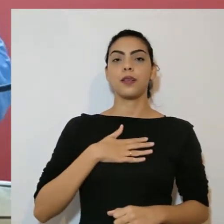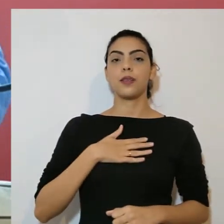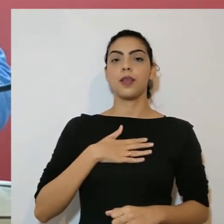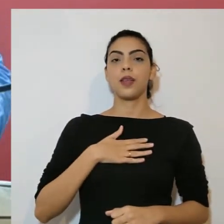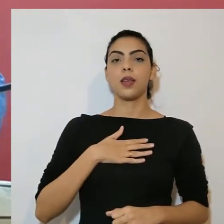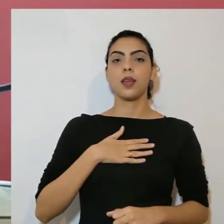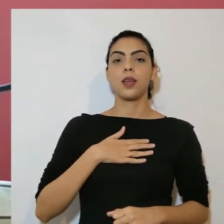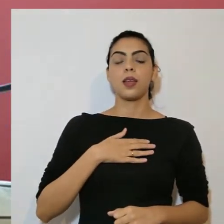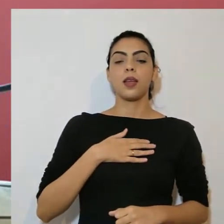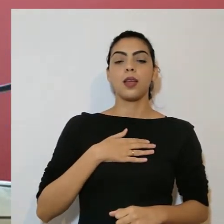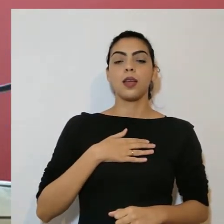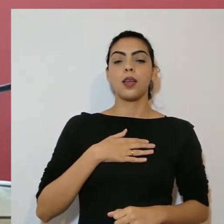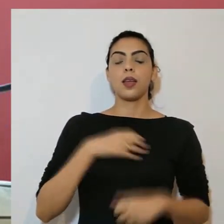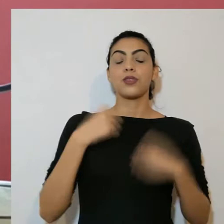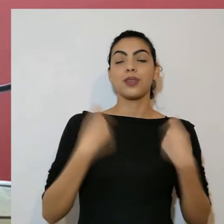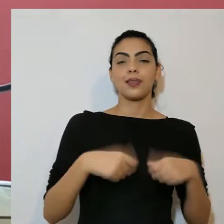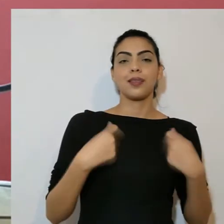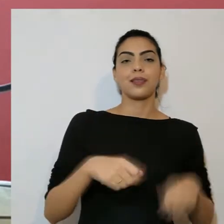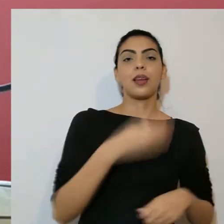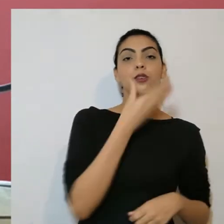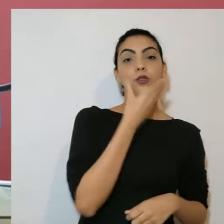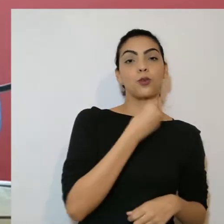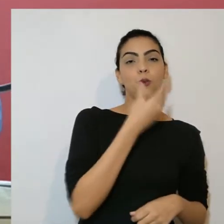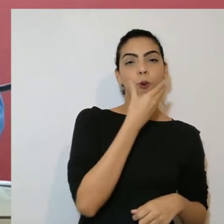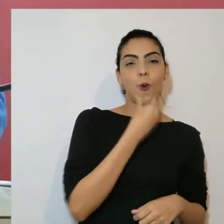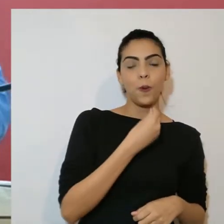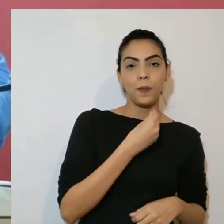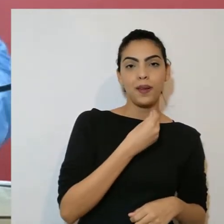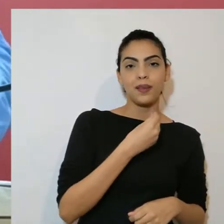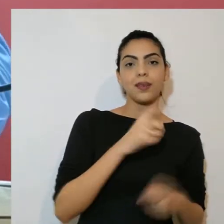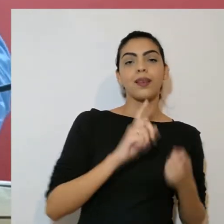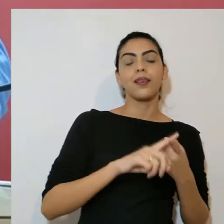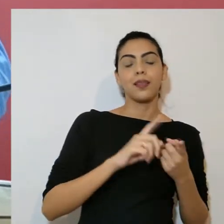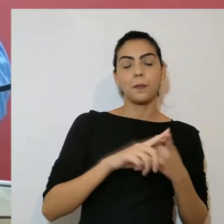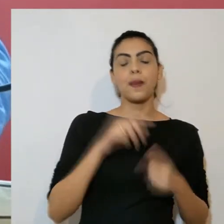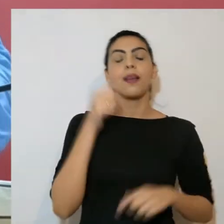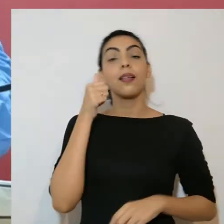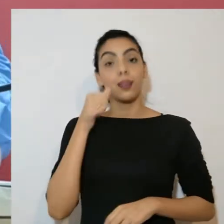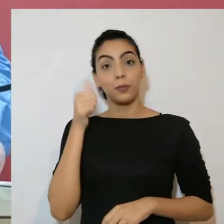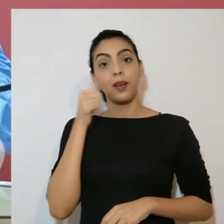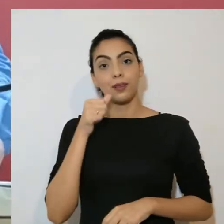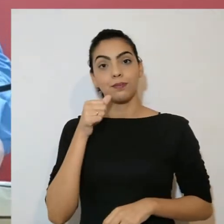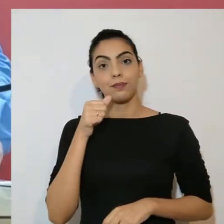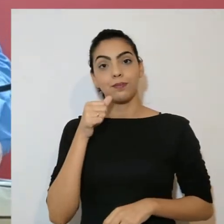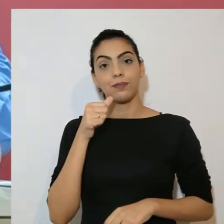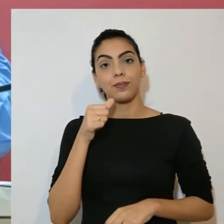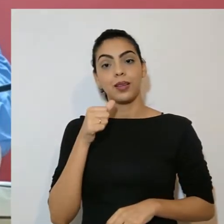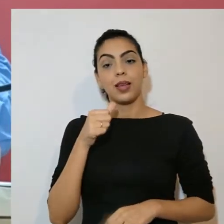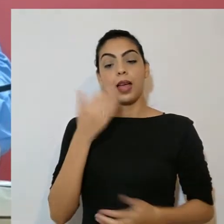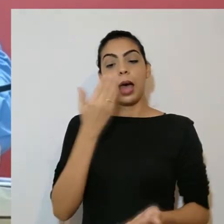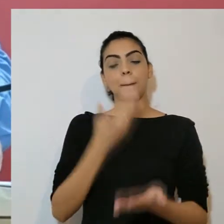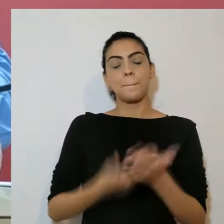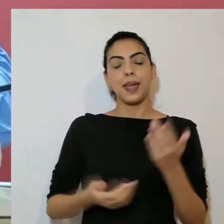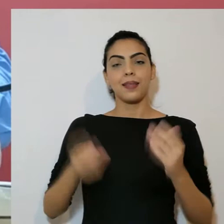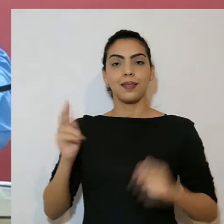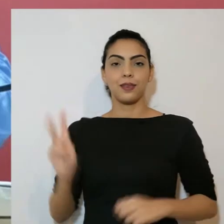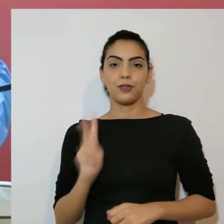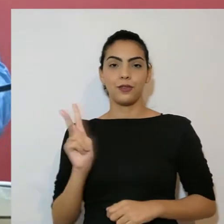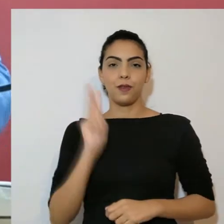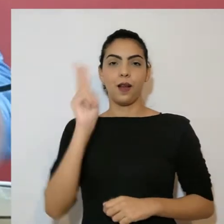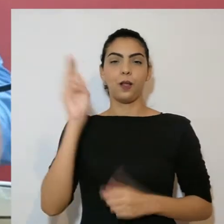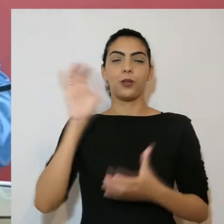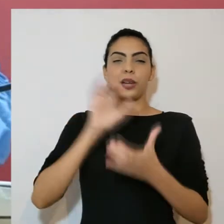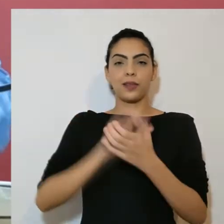de intimidade do homem e da mulher. A desvalorização do casamento é